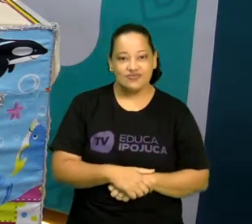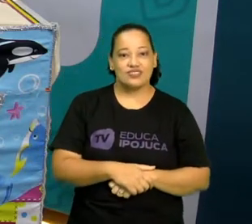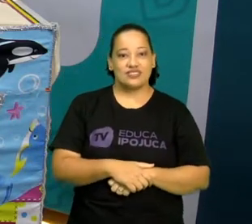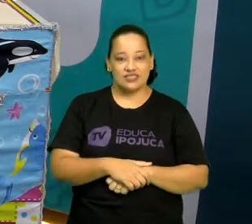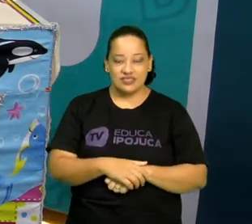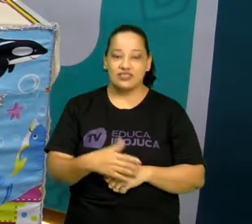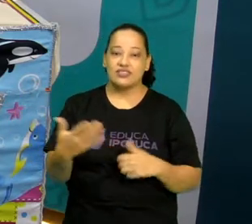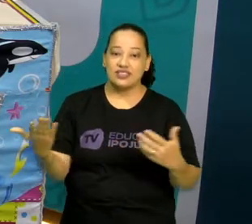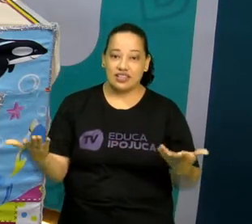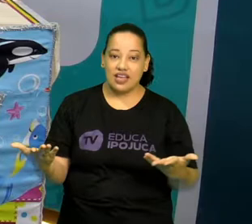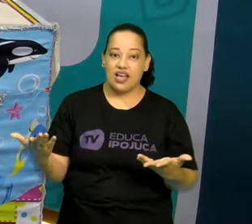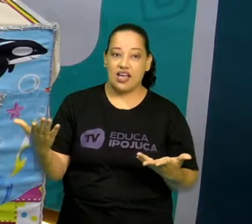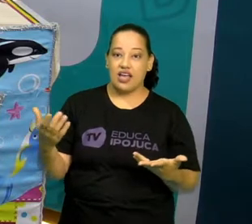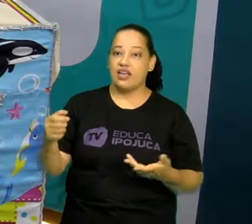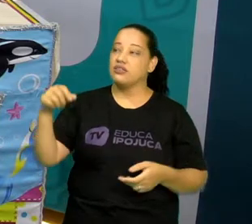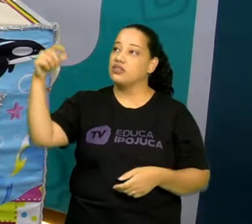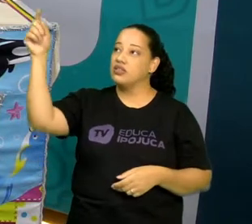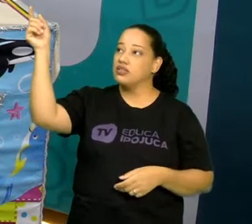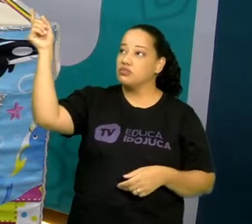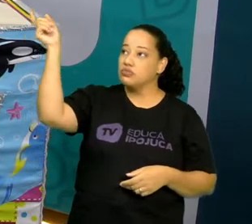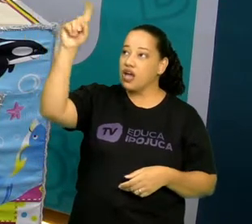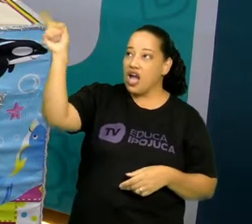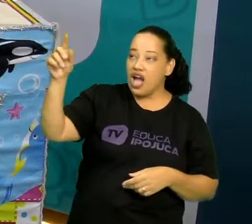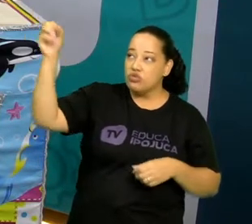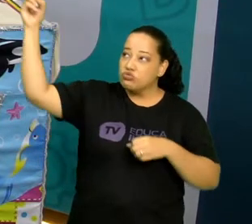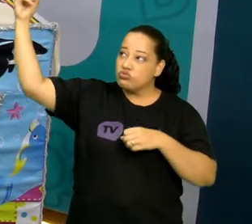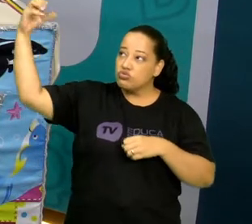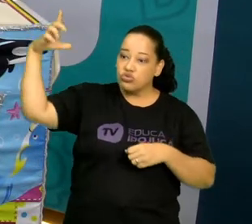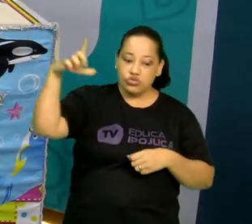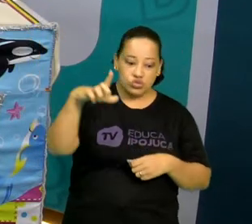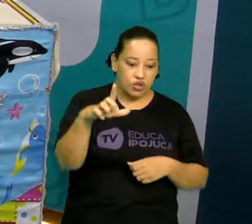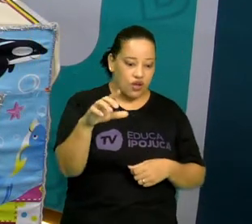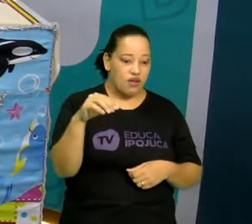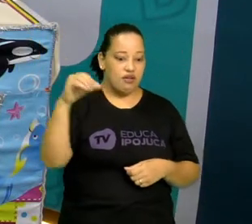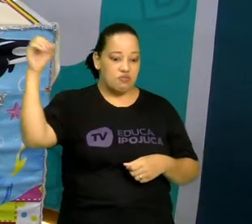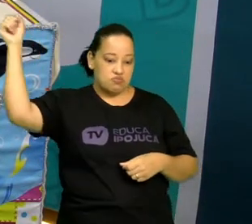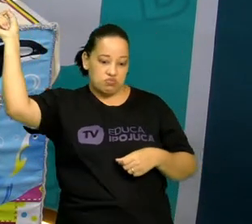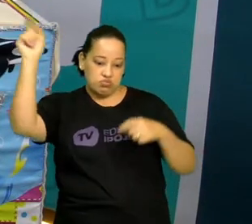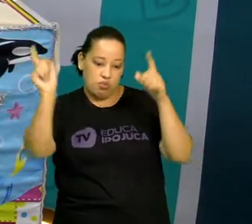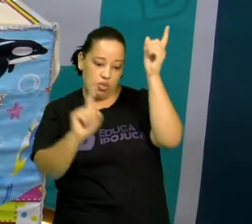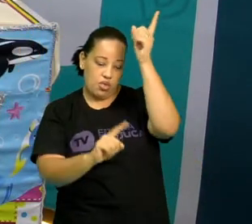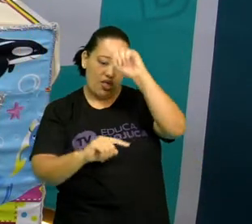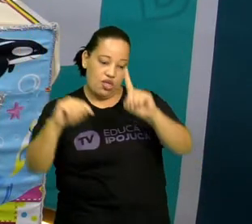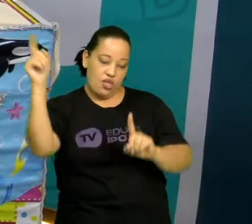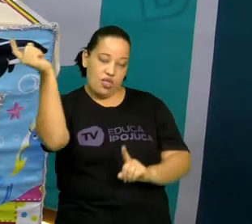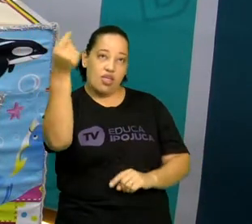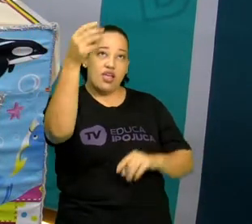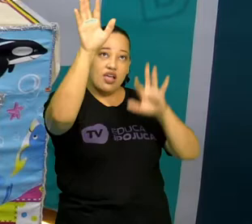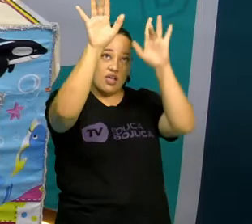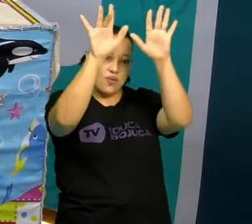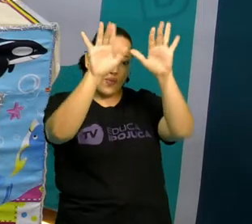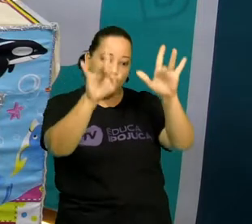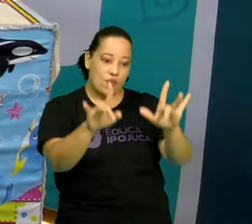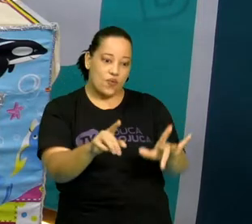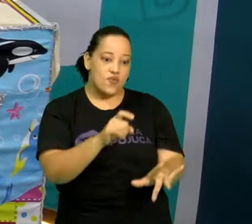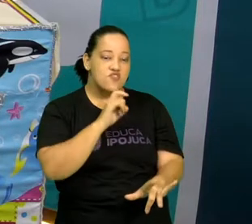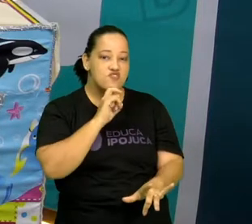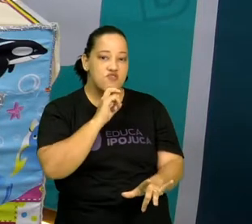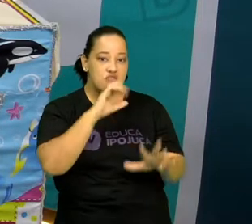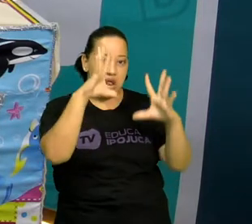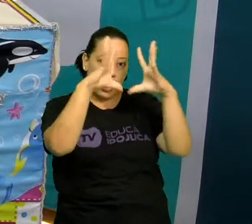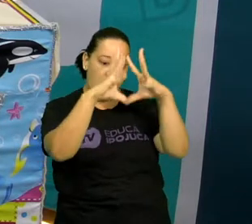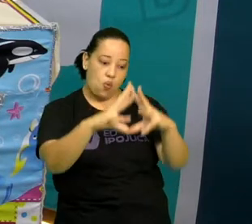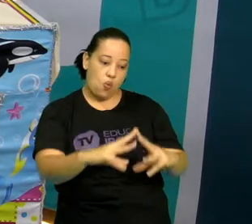raios caíram sobre a neve. E Deus derreteu a neve que